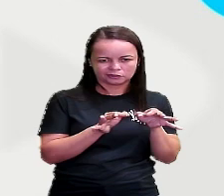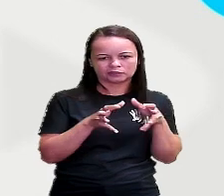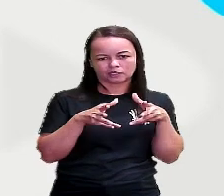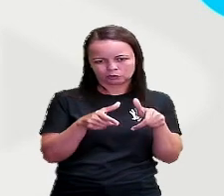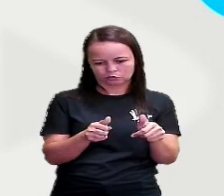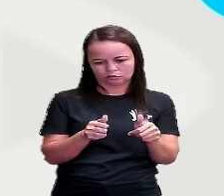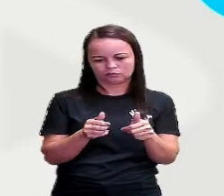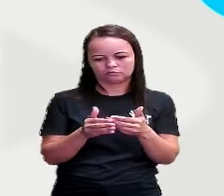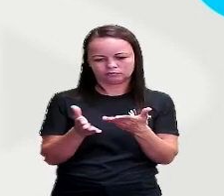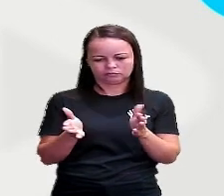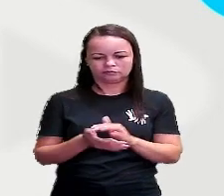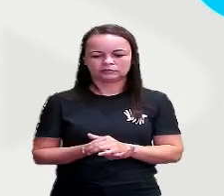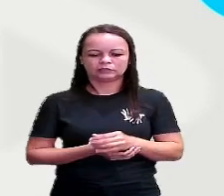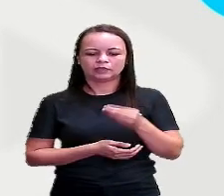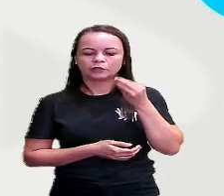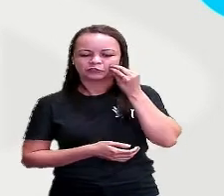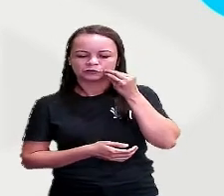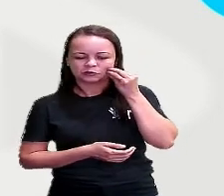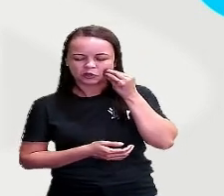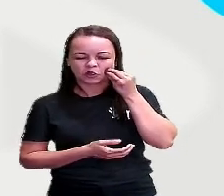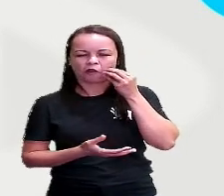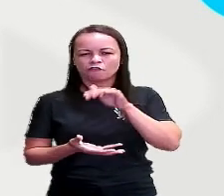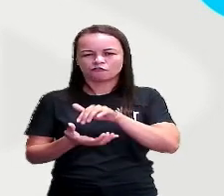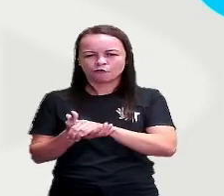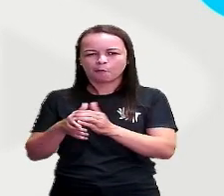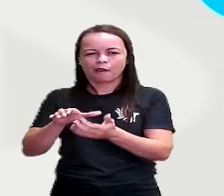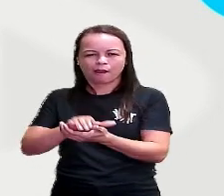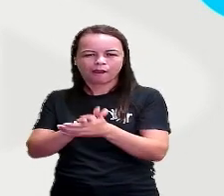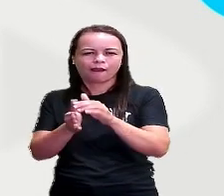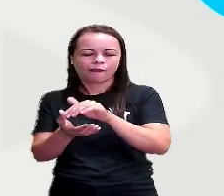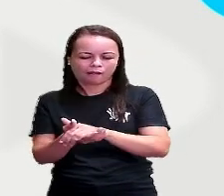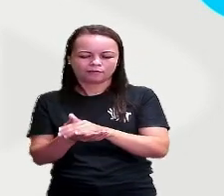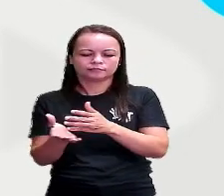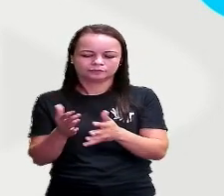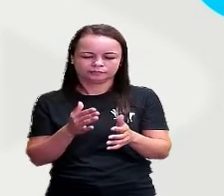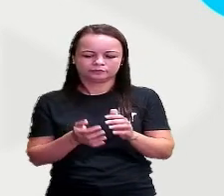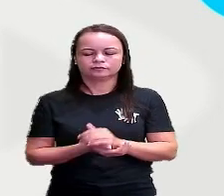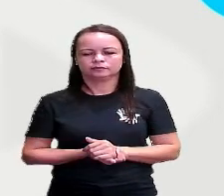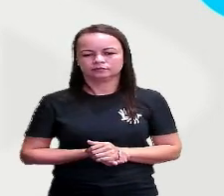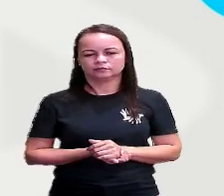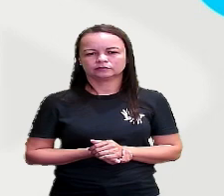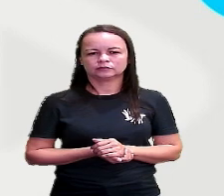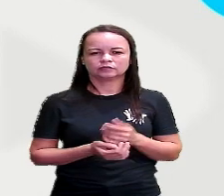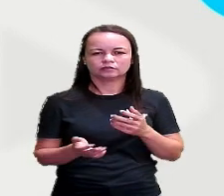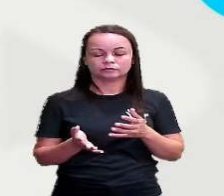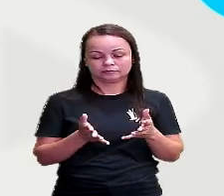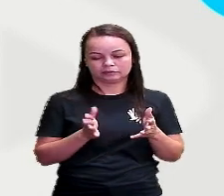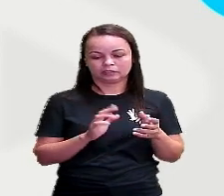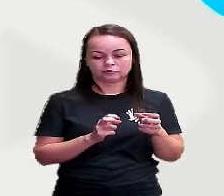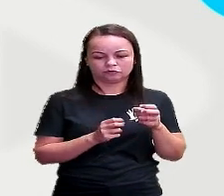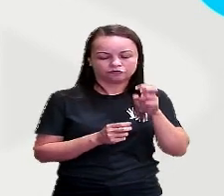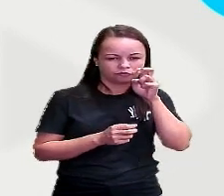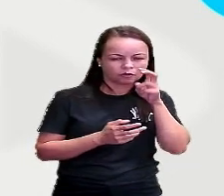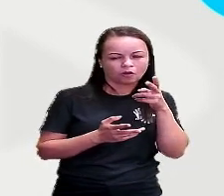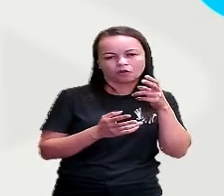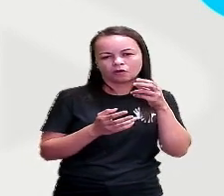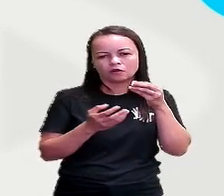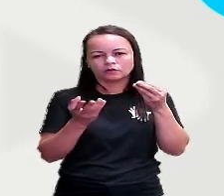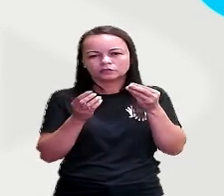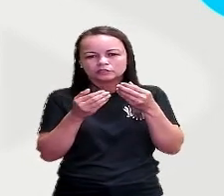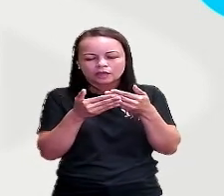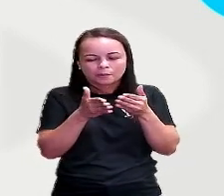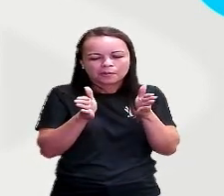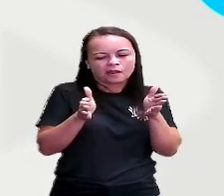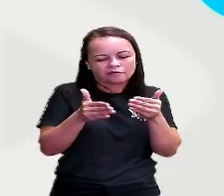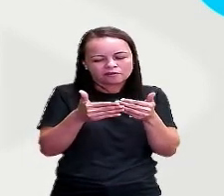porém, experiência já vai ser circunflexo. Então, som aberto, agudo, fechado, circunflexo.